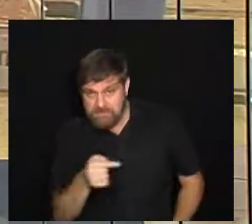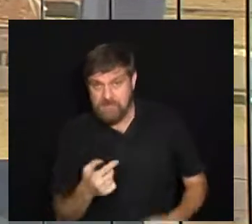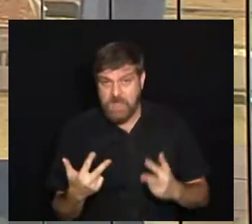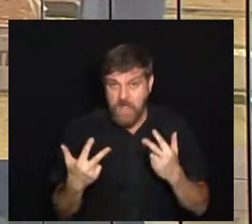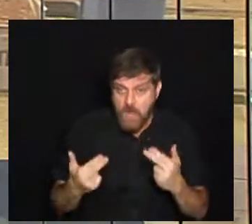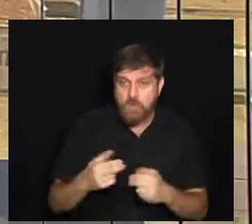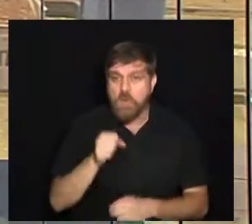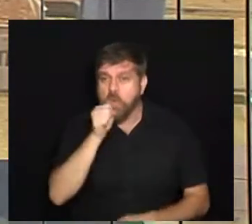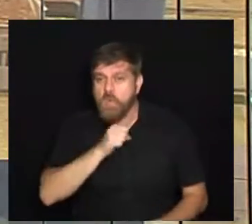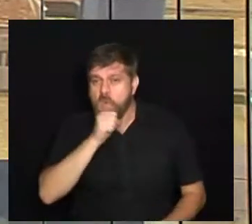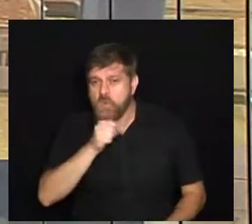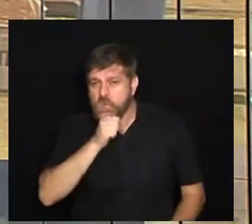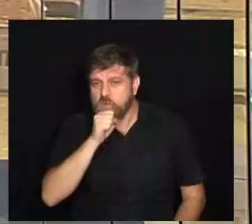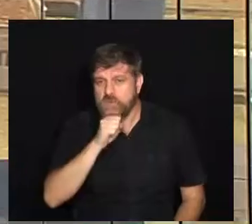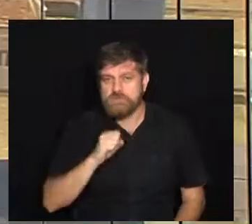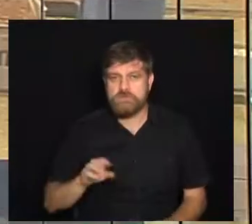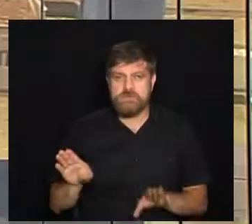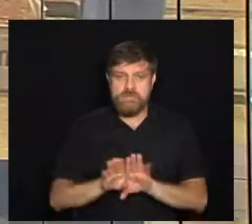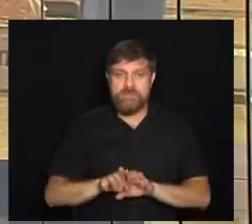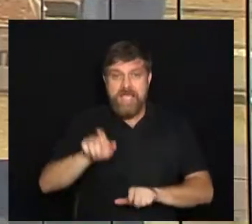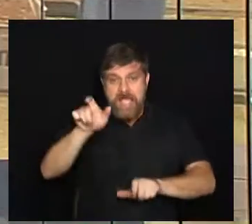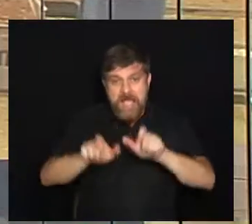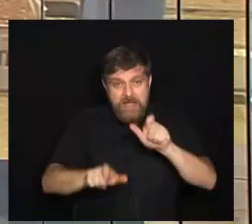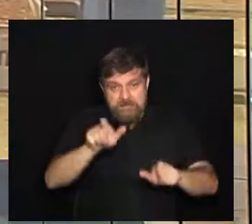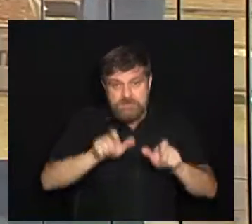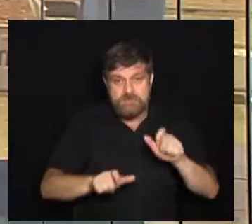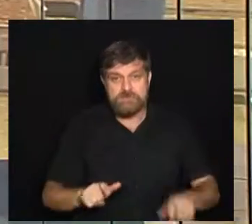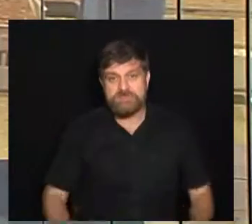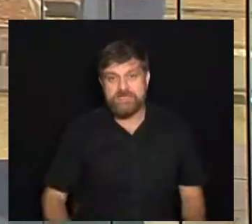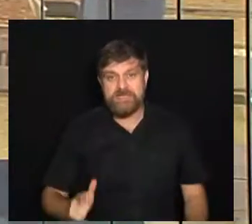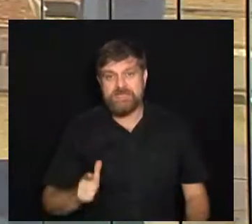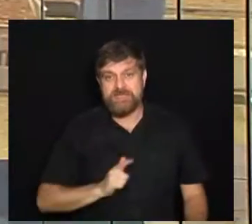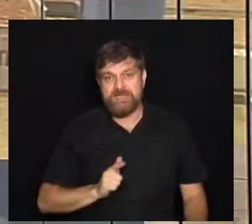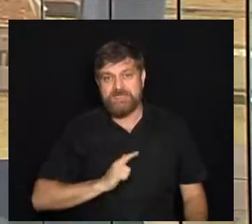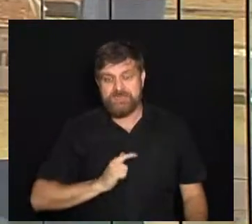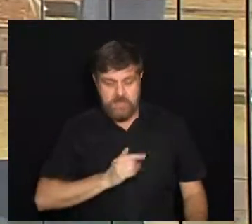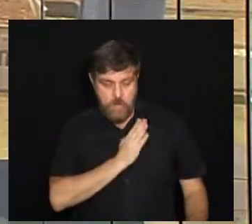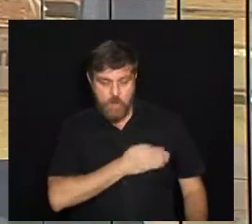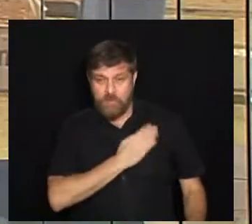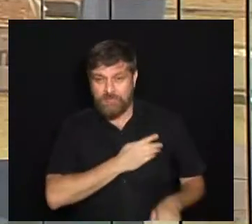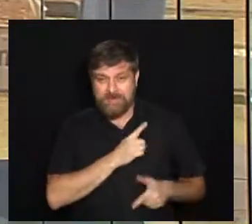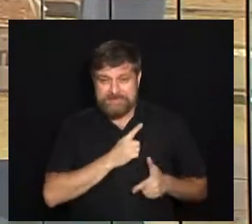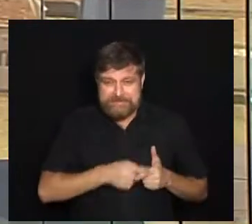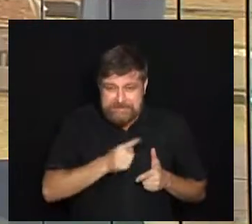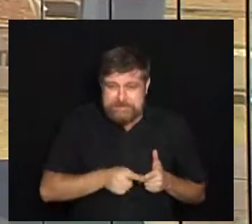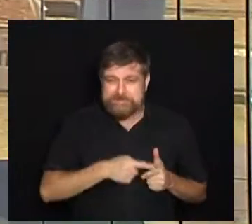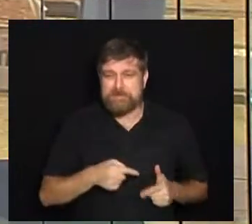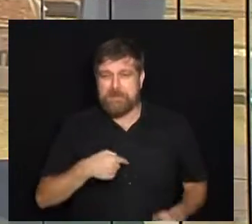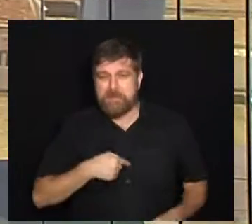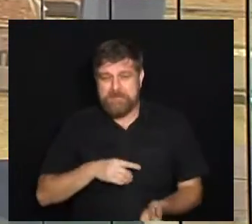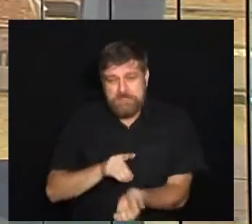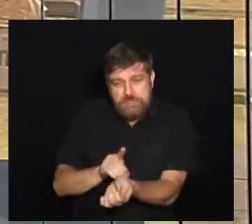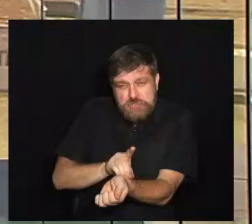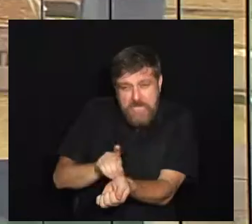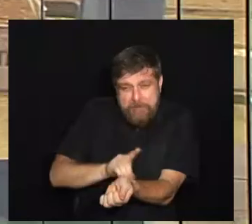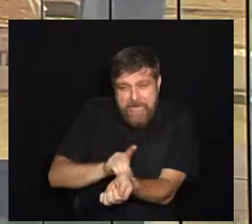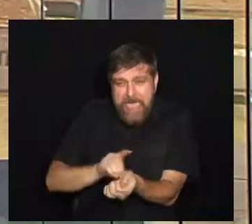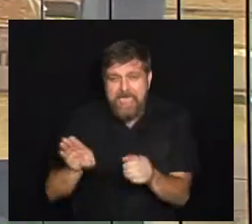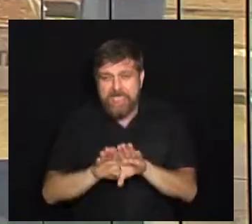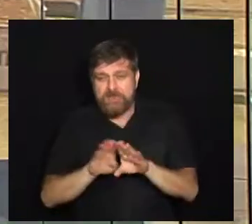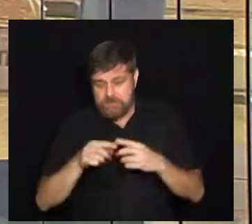ser também os idosos como devem ser as pessoas que são a portadores de cardiopatia diabetes as pessoas que têm